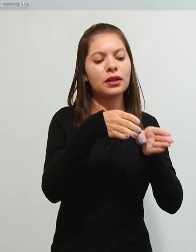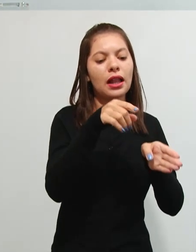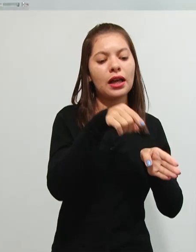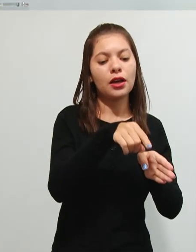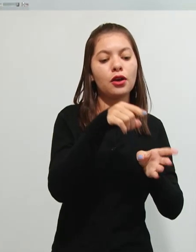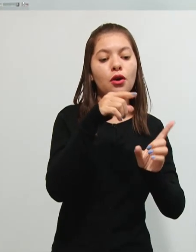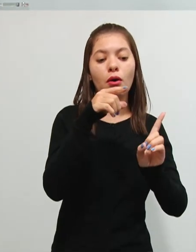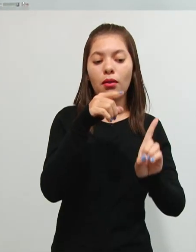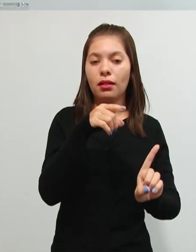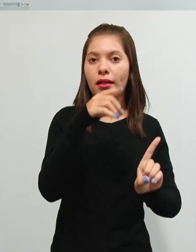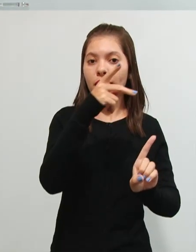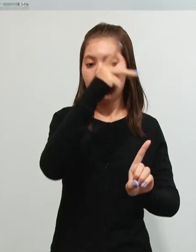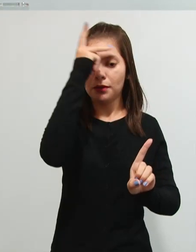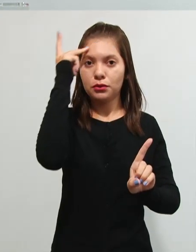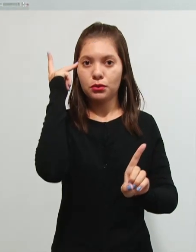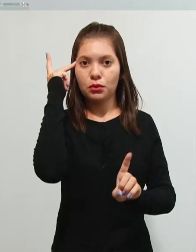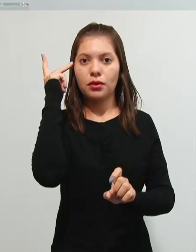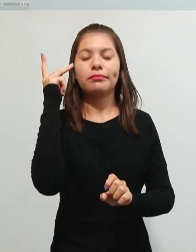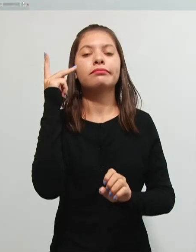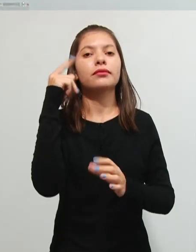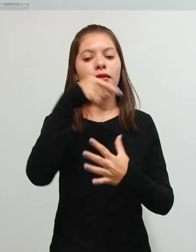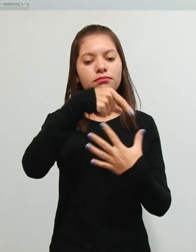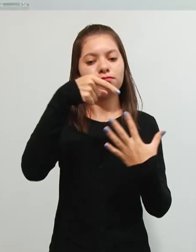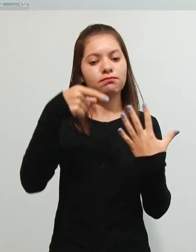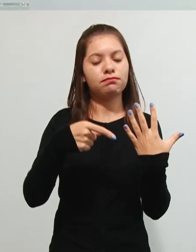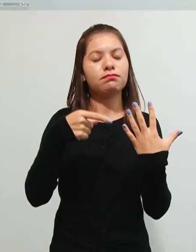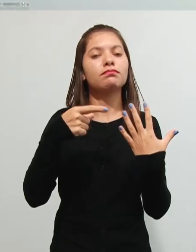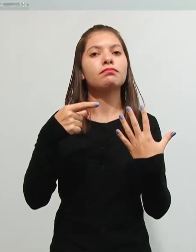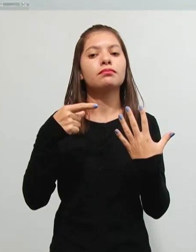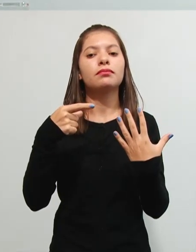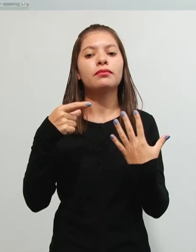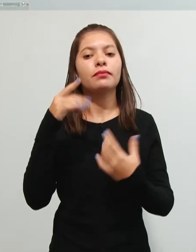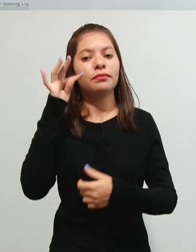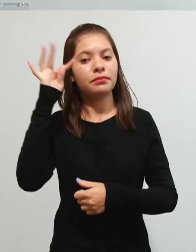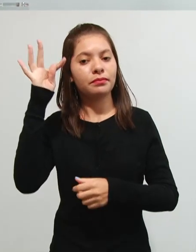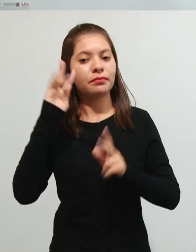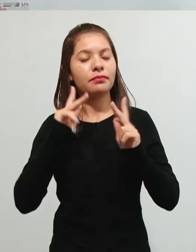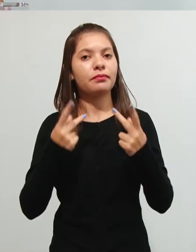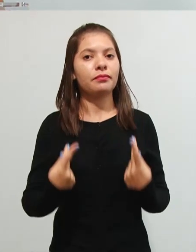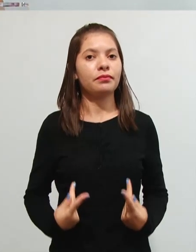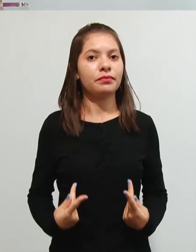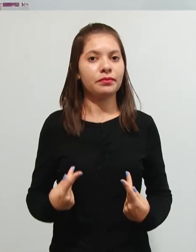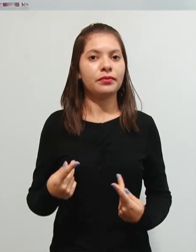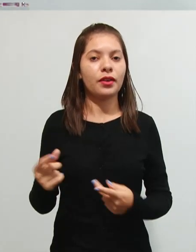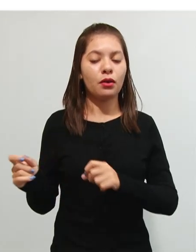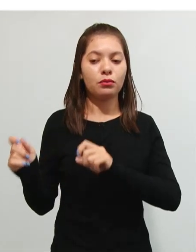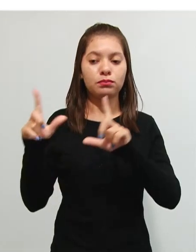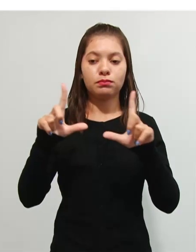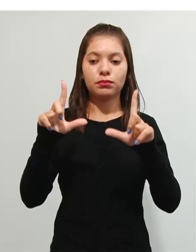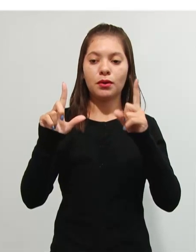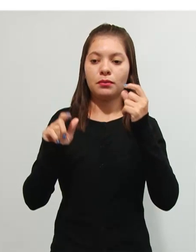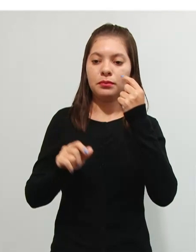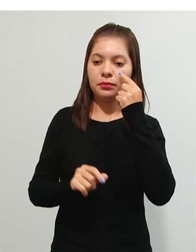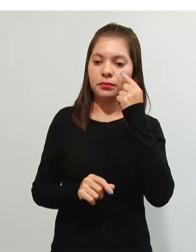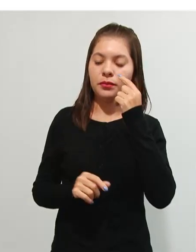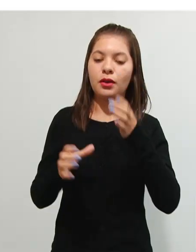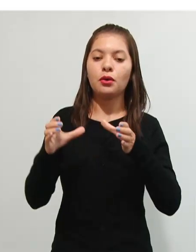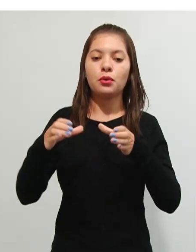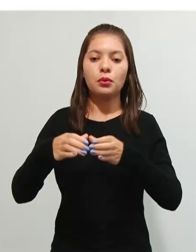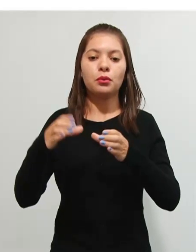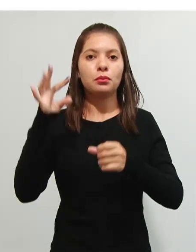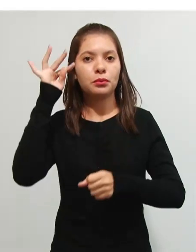este aspecto é definidor para dizer se essa teoria é humanista. Continuando, este grupo de